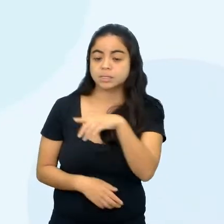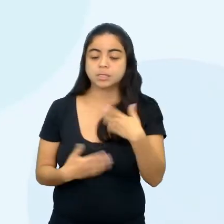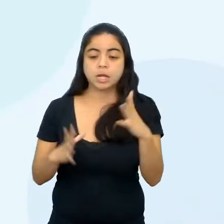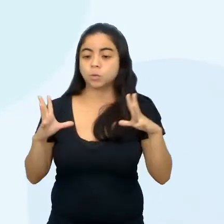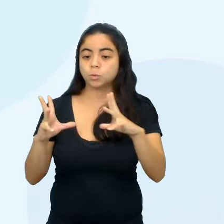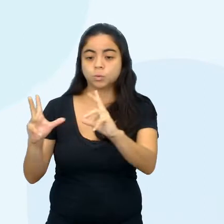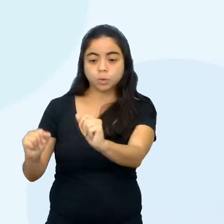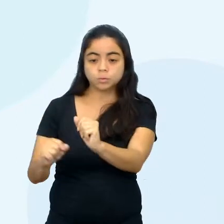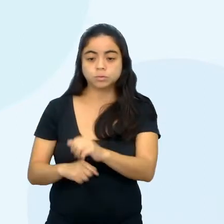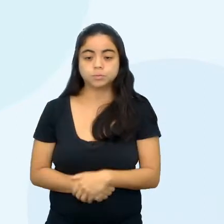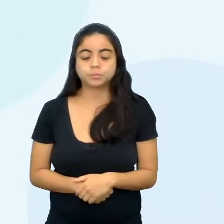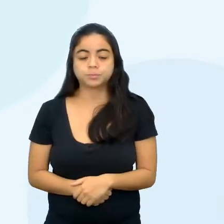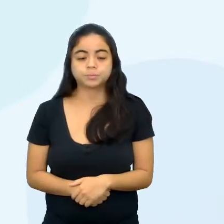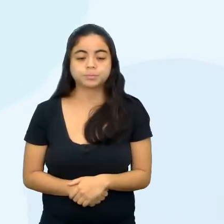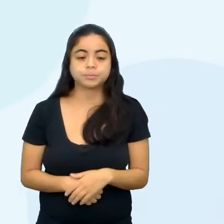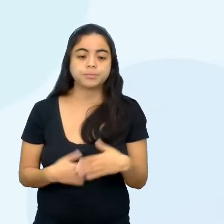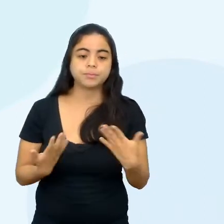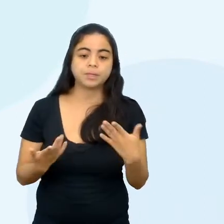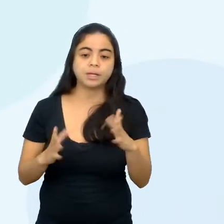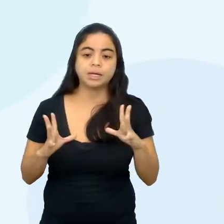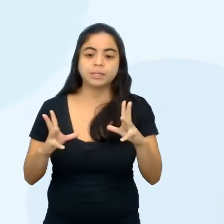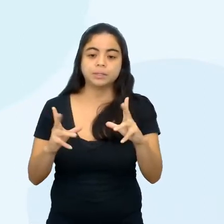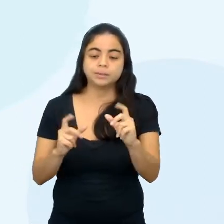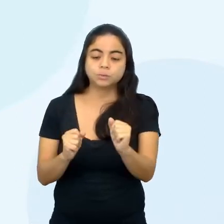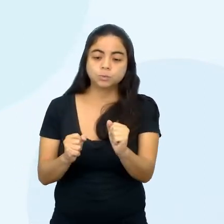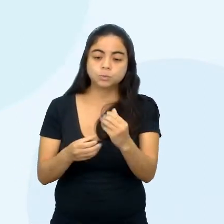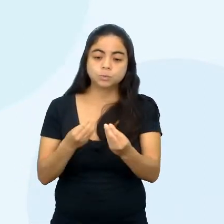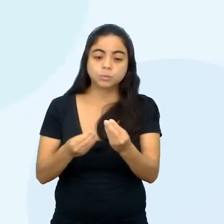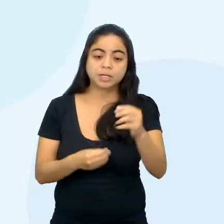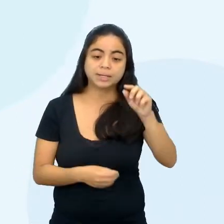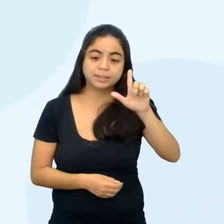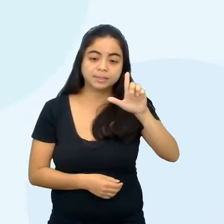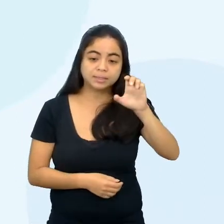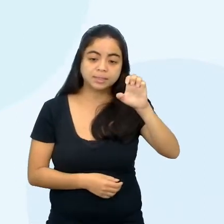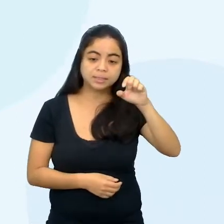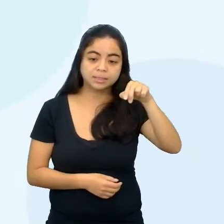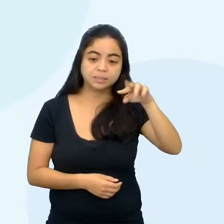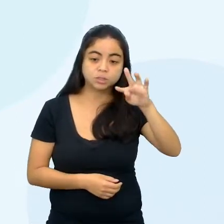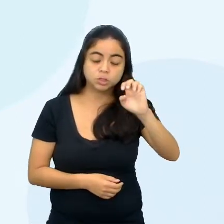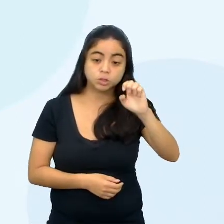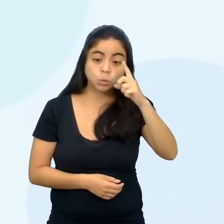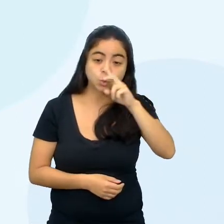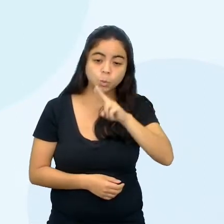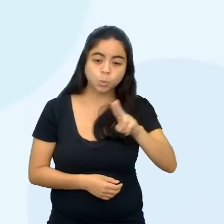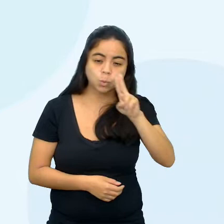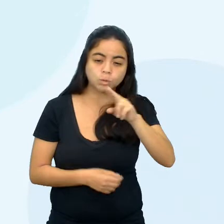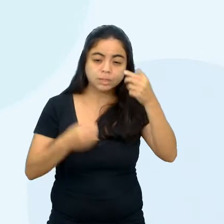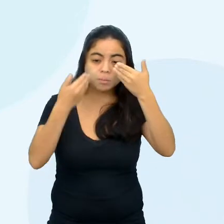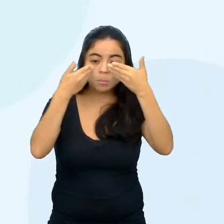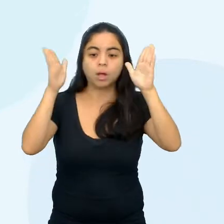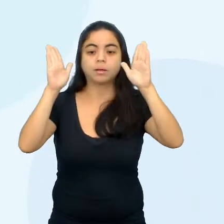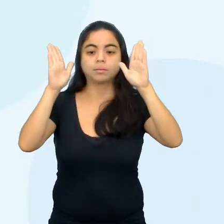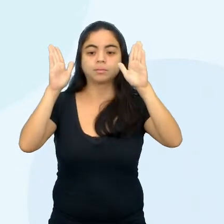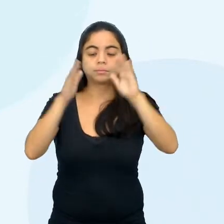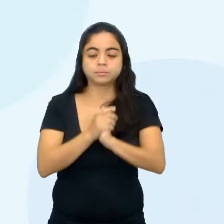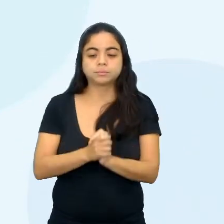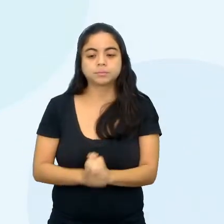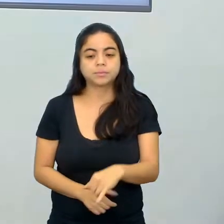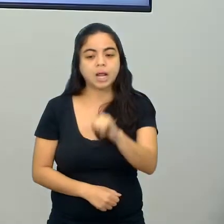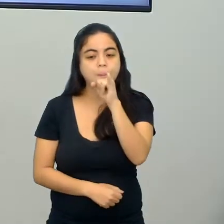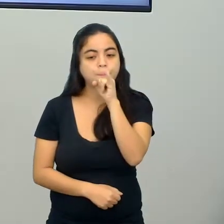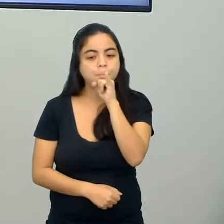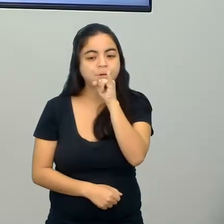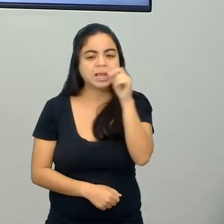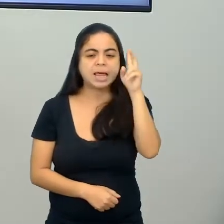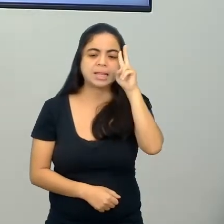aqui. E o nosso reflexo de tudo isso são as lentes que a gente usa para enxergar o mundo. Então, lembra quando a gente estava falando